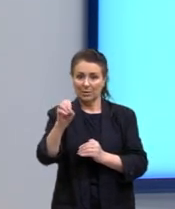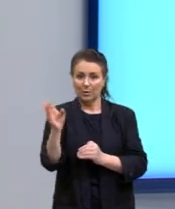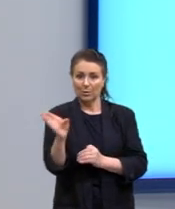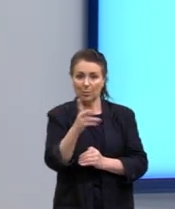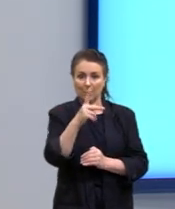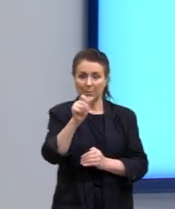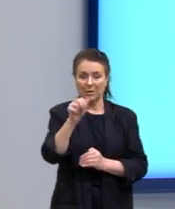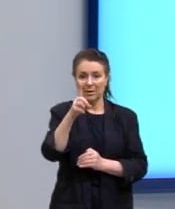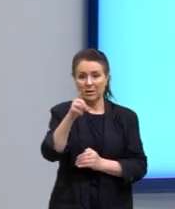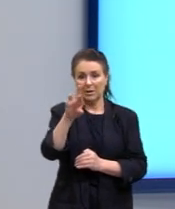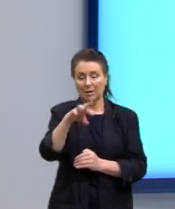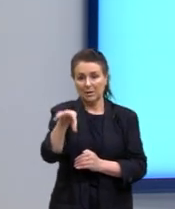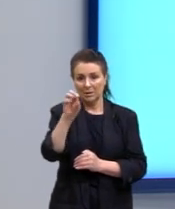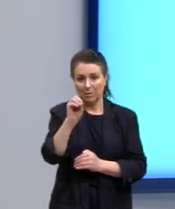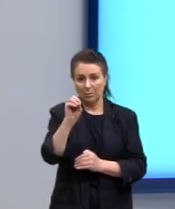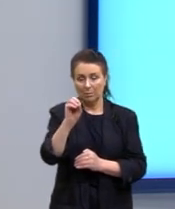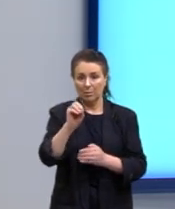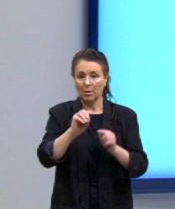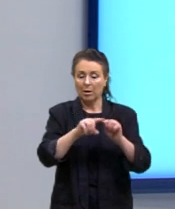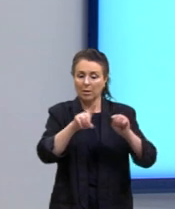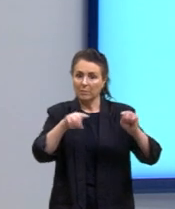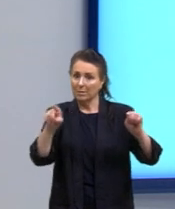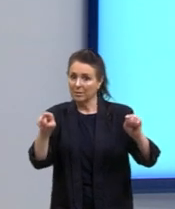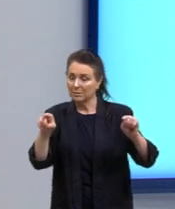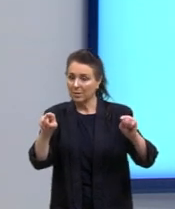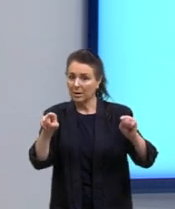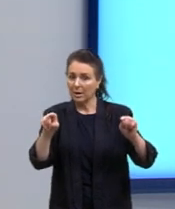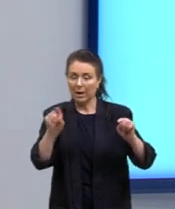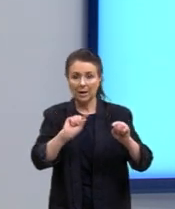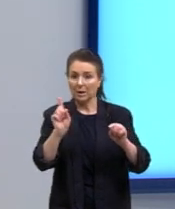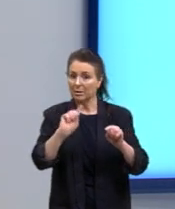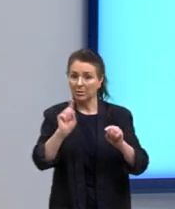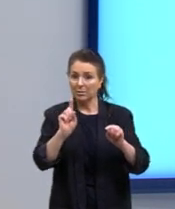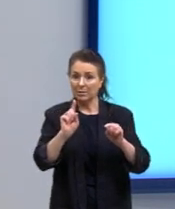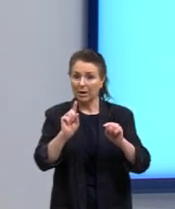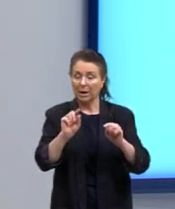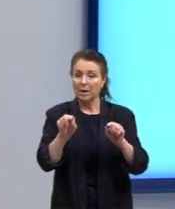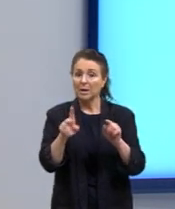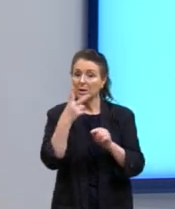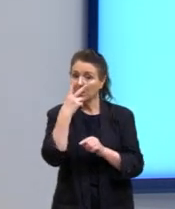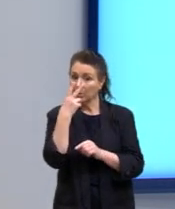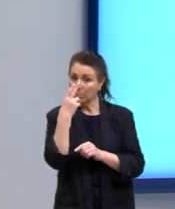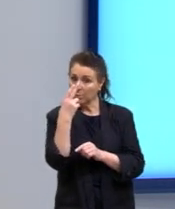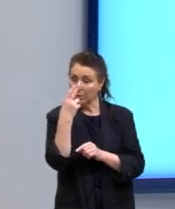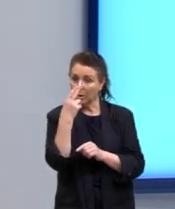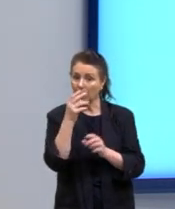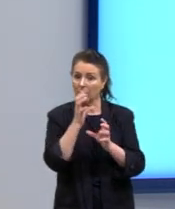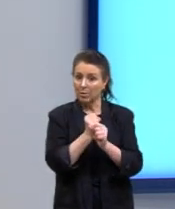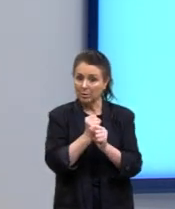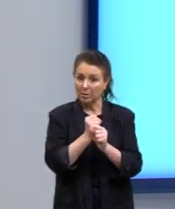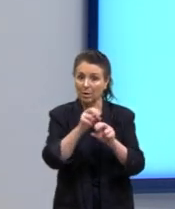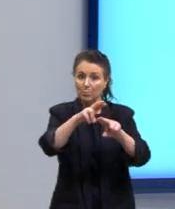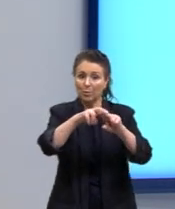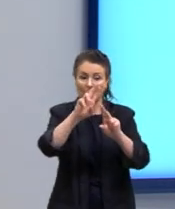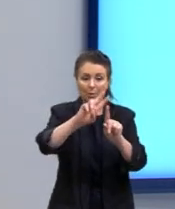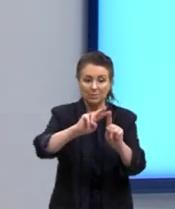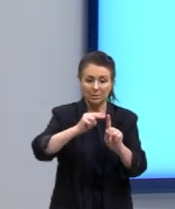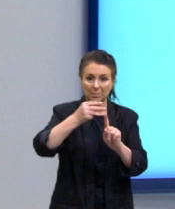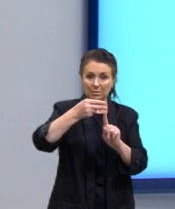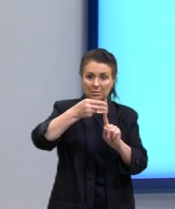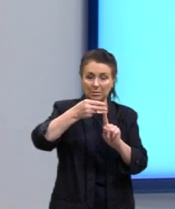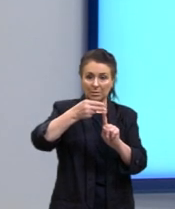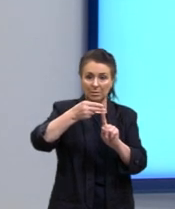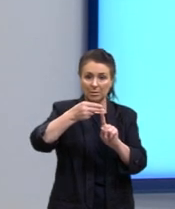tá na mesma unidade das notas porque nós elevamos ao quadrado então para a gente conservar a unidade